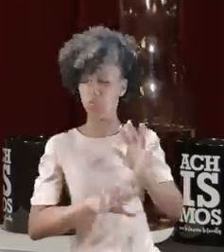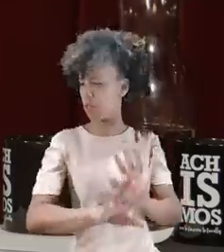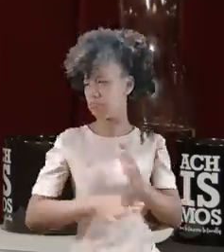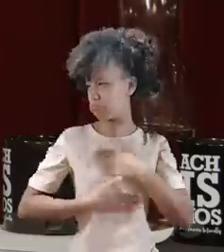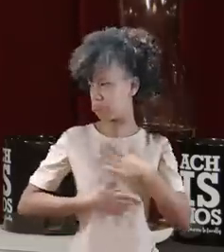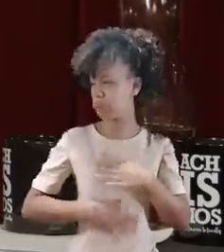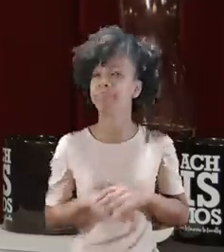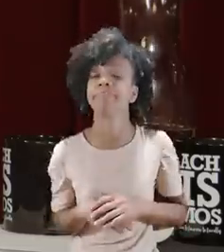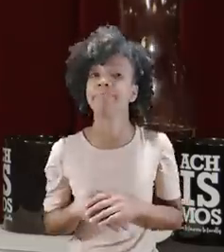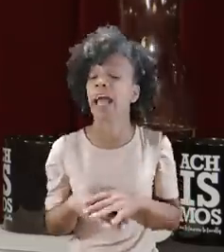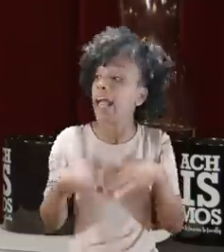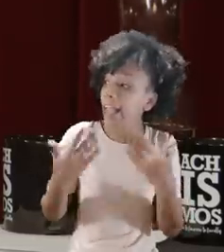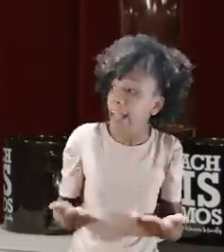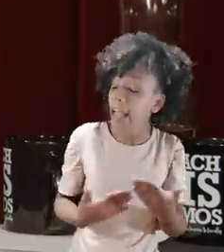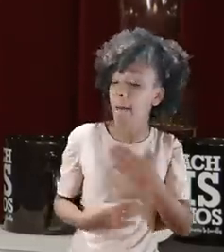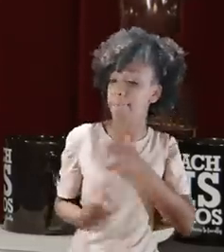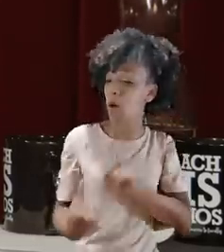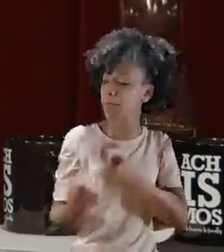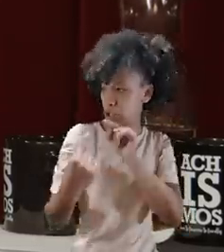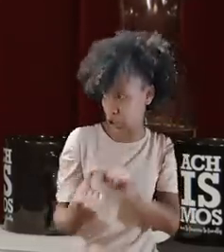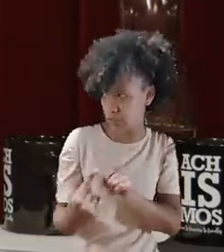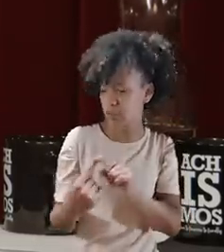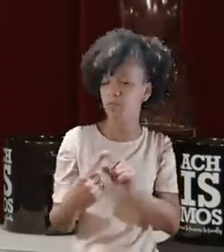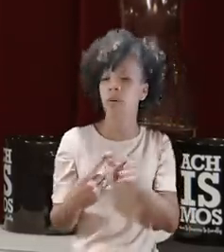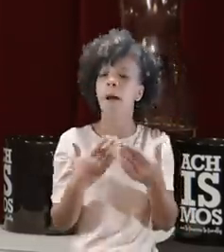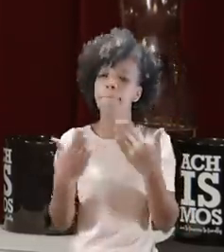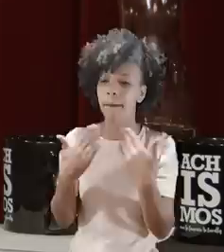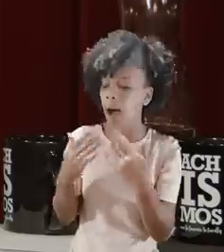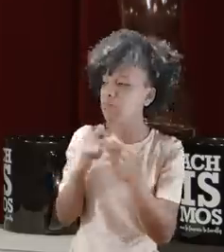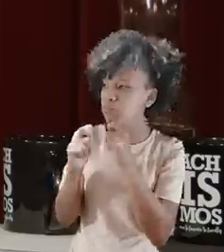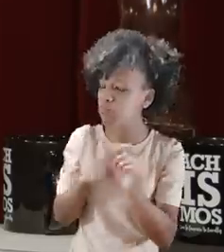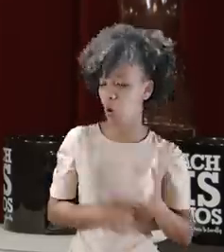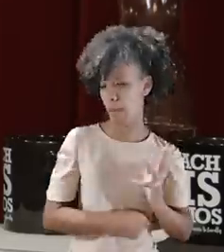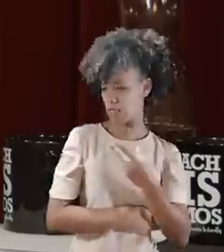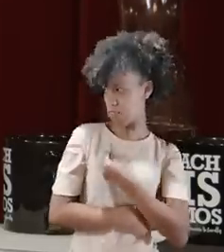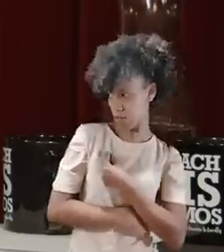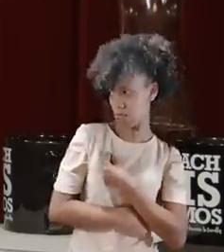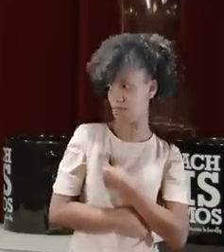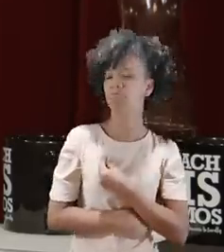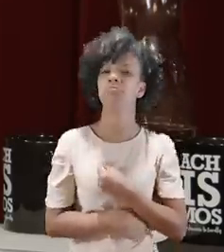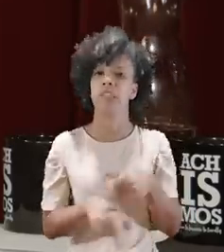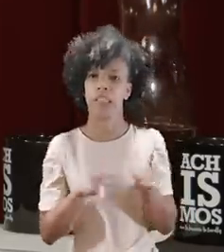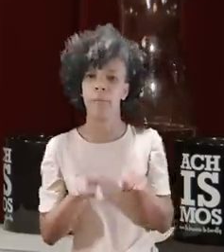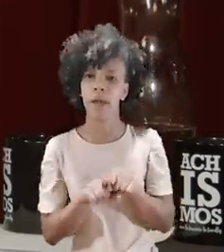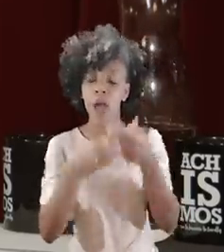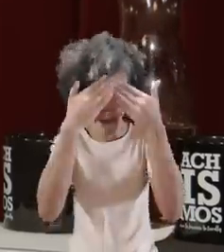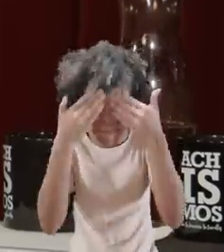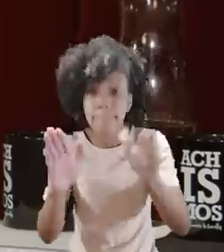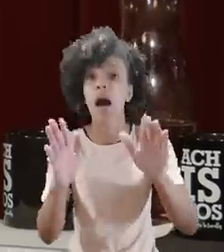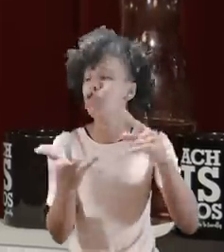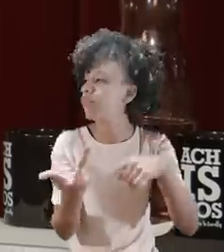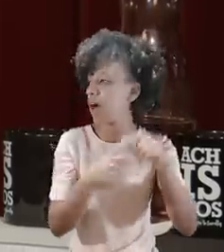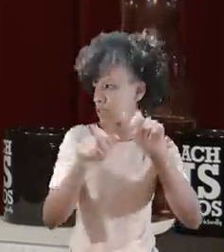moderado E aí a minha função de trazer mano às vezes um papo com uma trans que nem foi na minha Titãs é